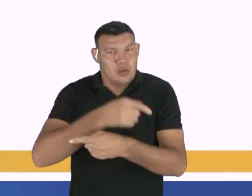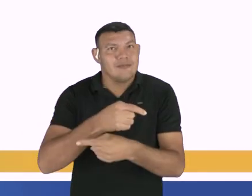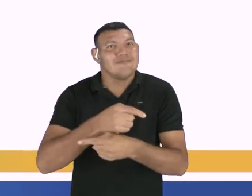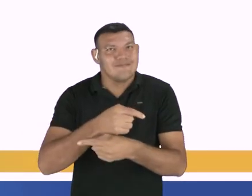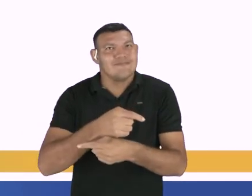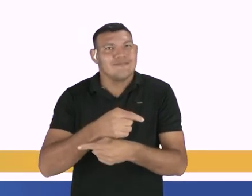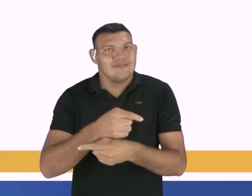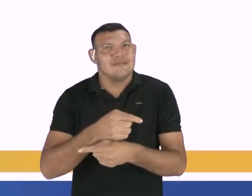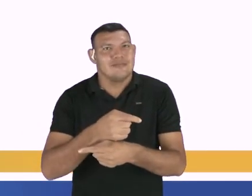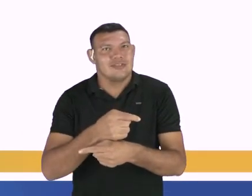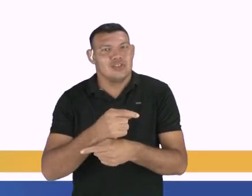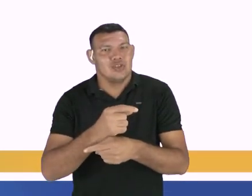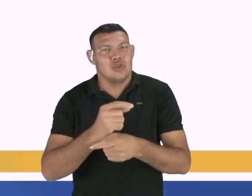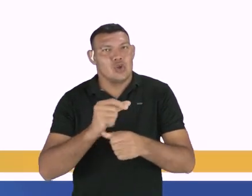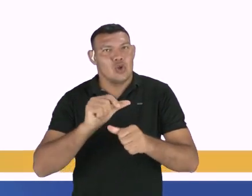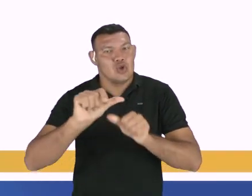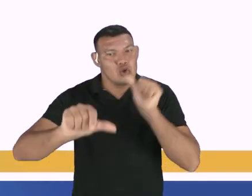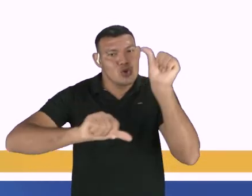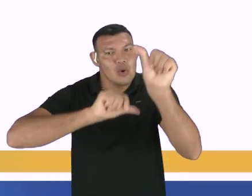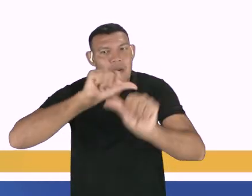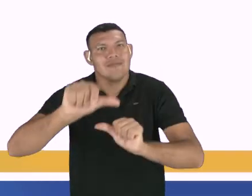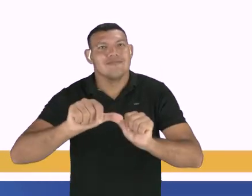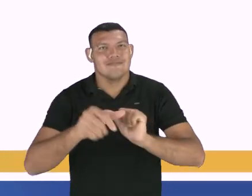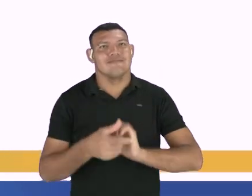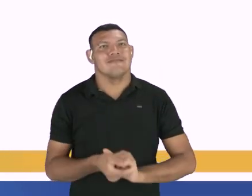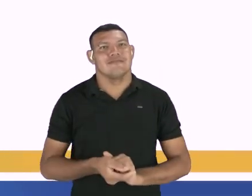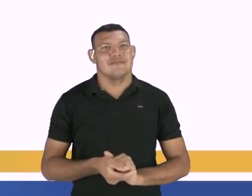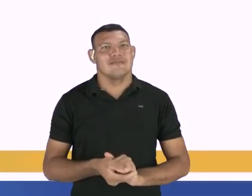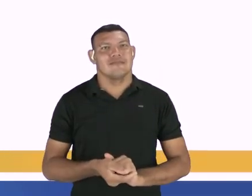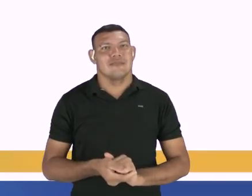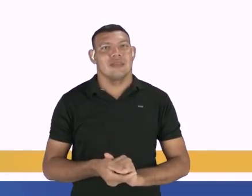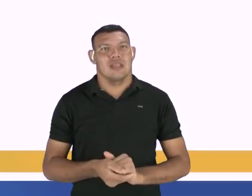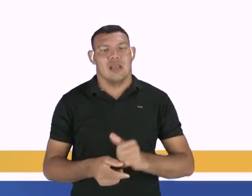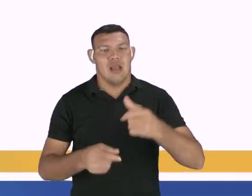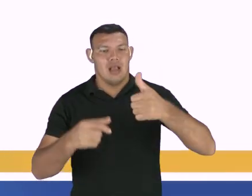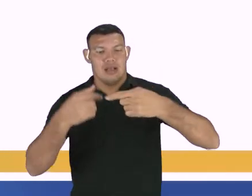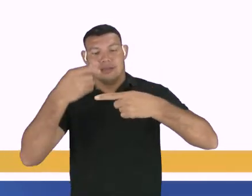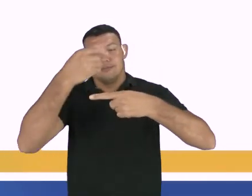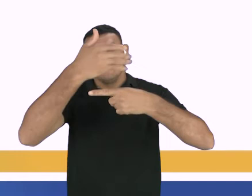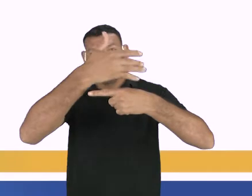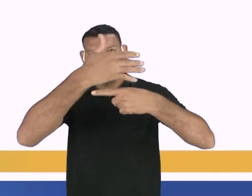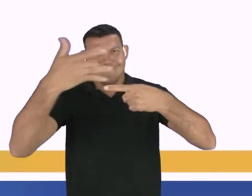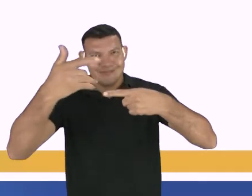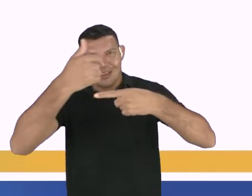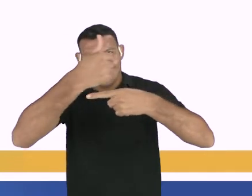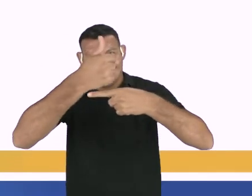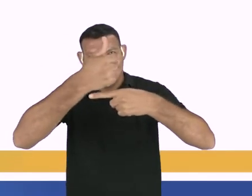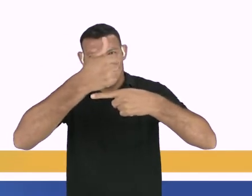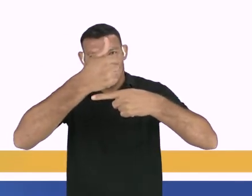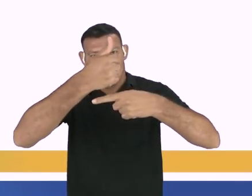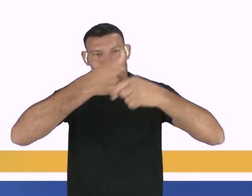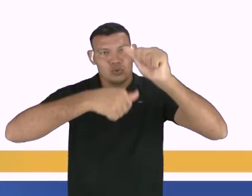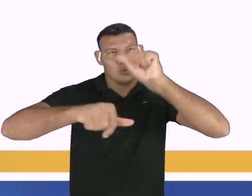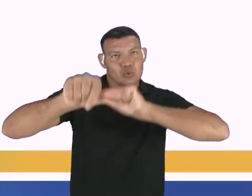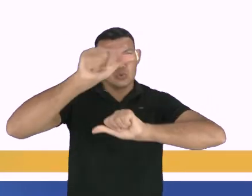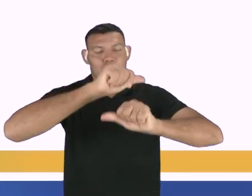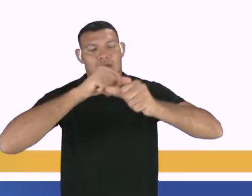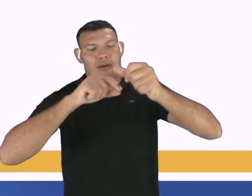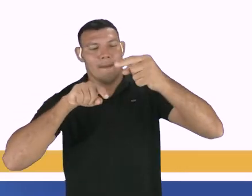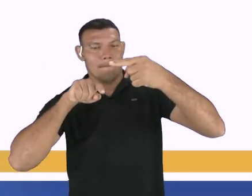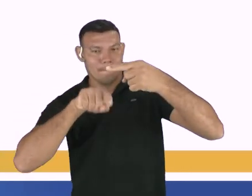você inverter os números. Quem é numerador vai virar denominador e quem é denominador vai